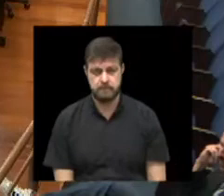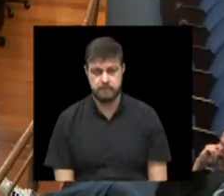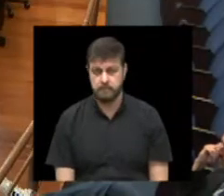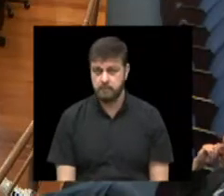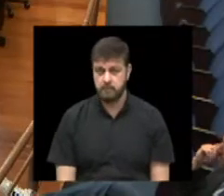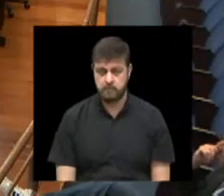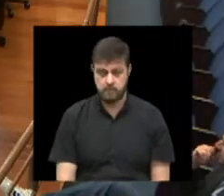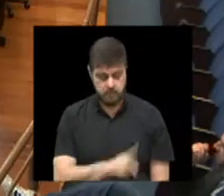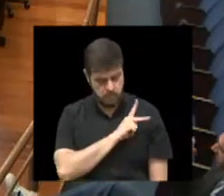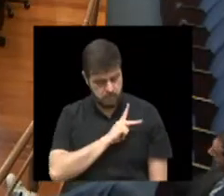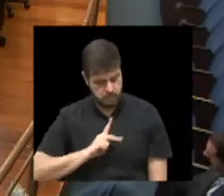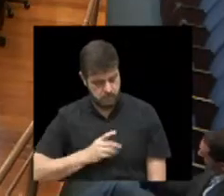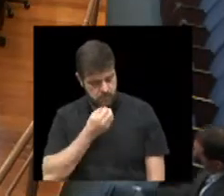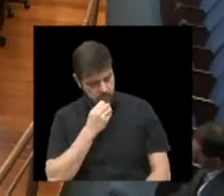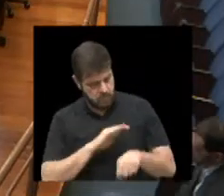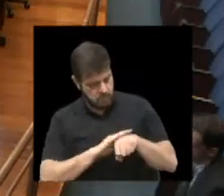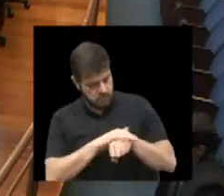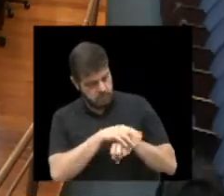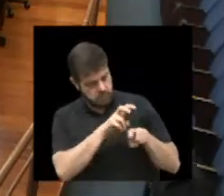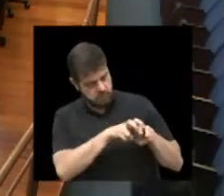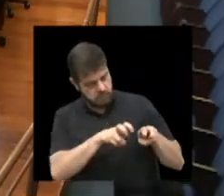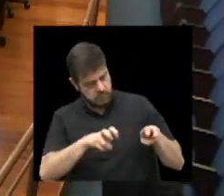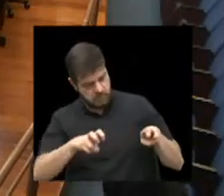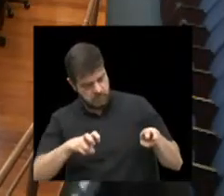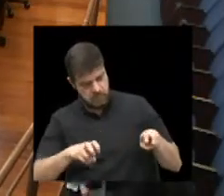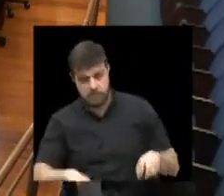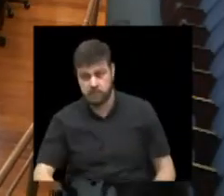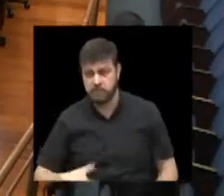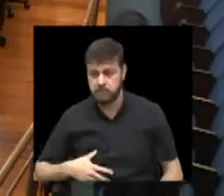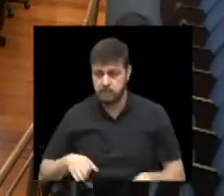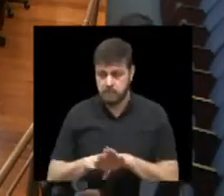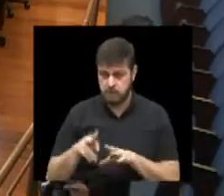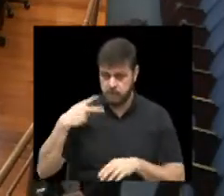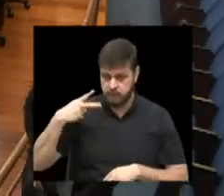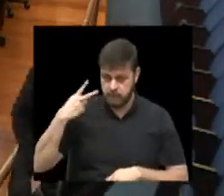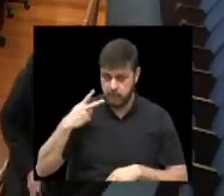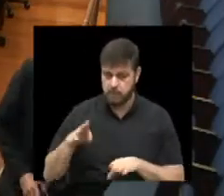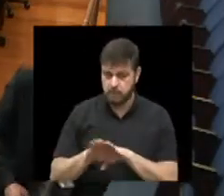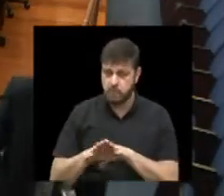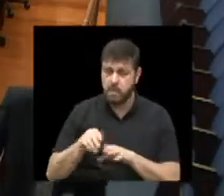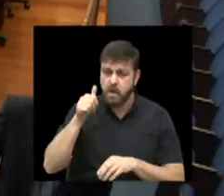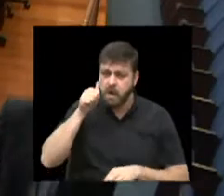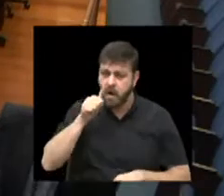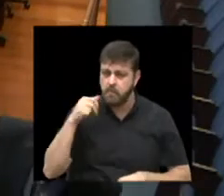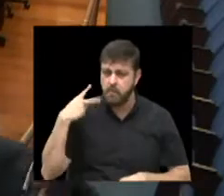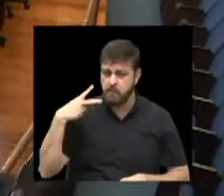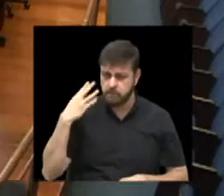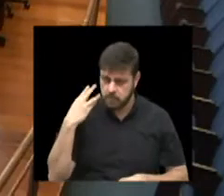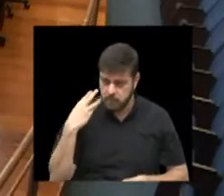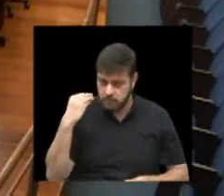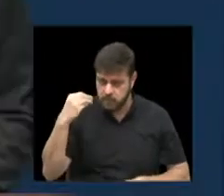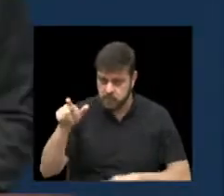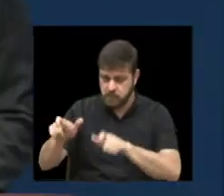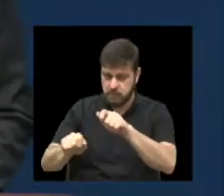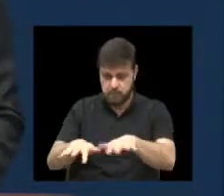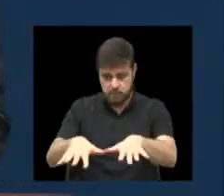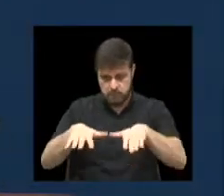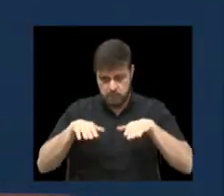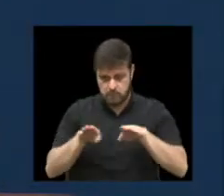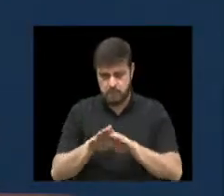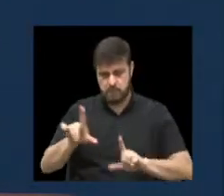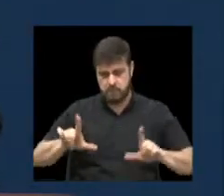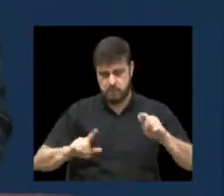Boa noite, presidente, membros da mesa, vereadores, vereadora, público presente e todos que nos assistem pela TV